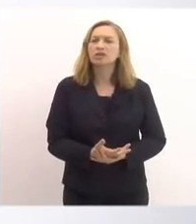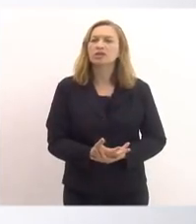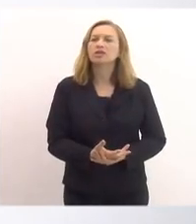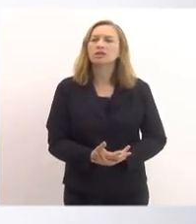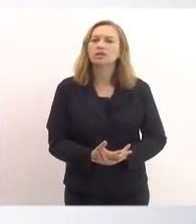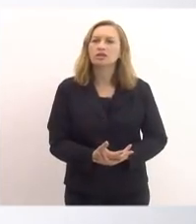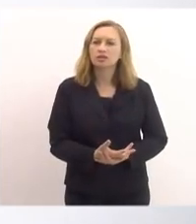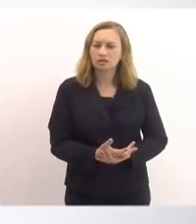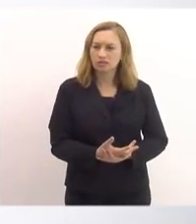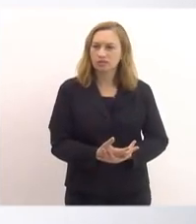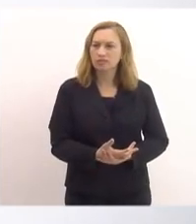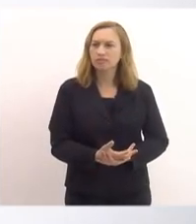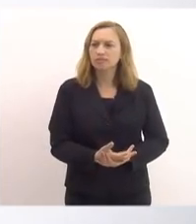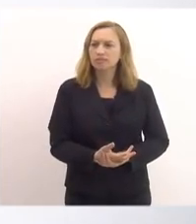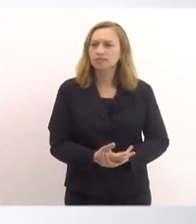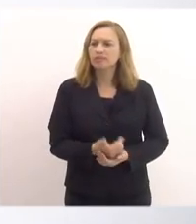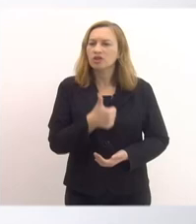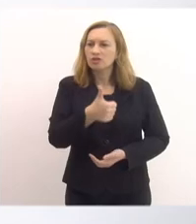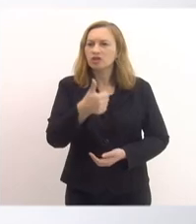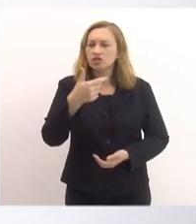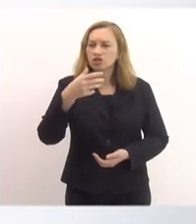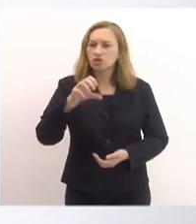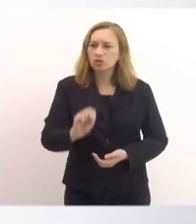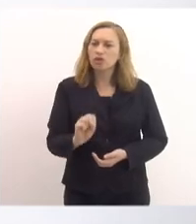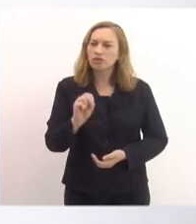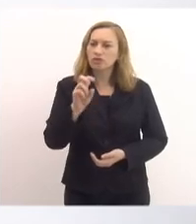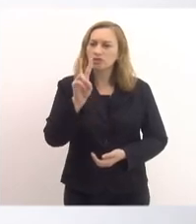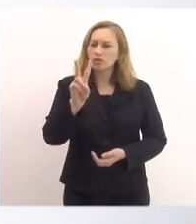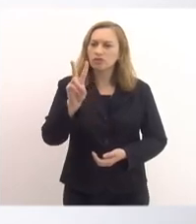são 28 vagas